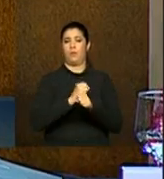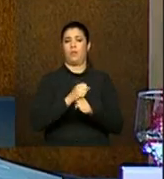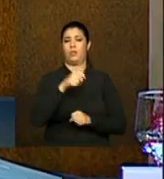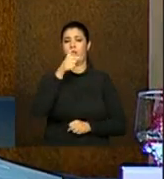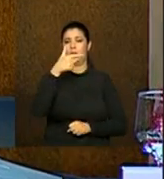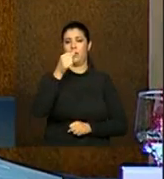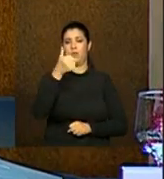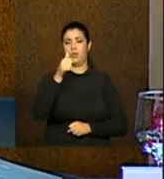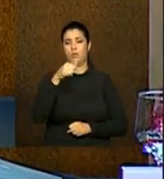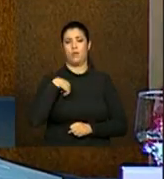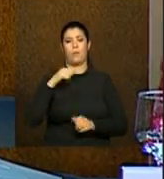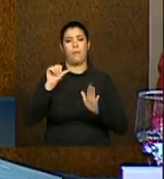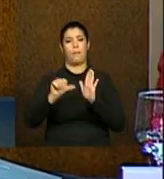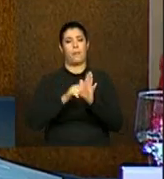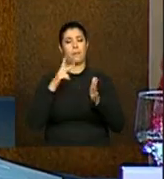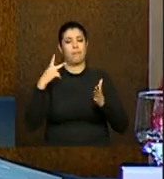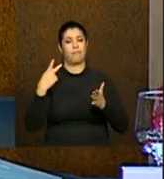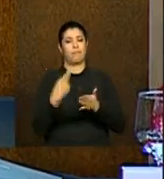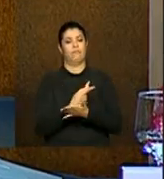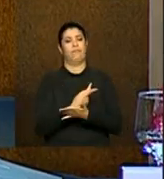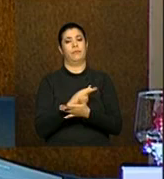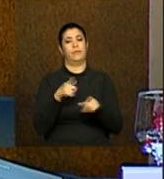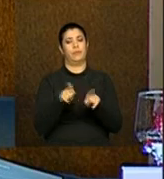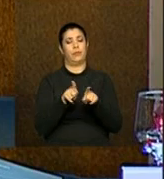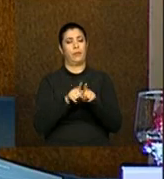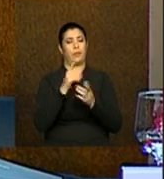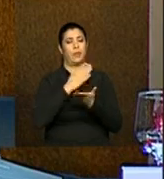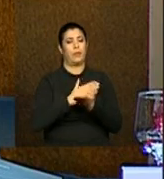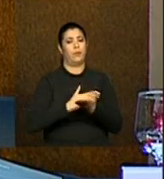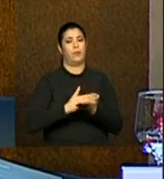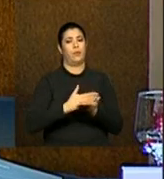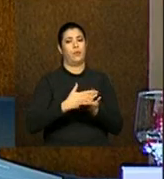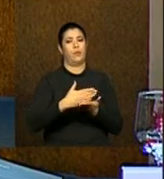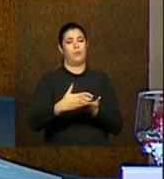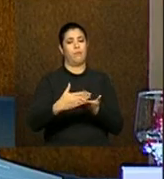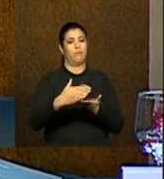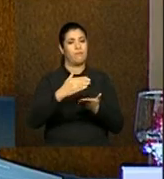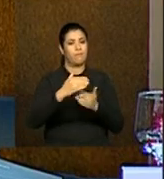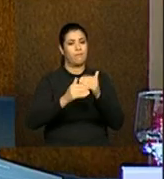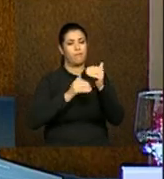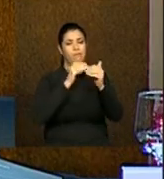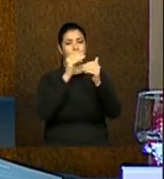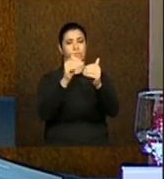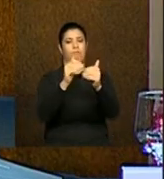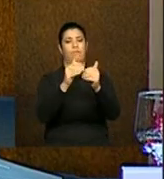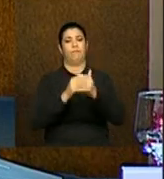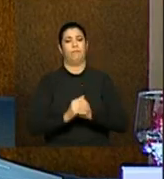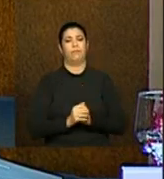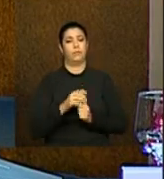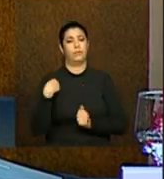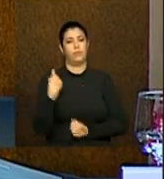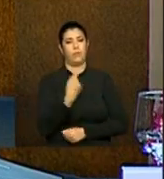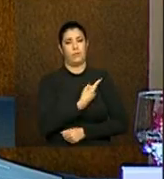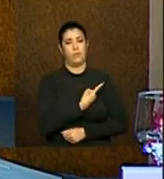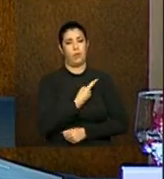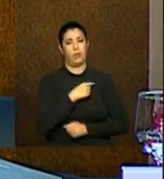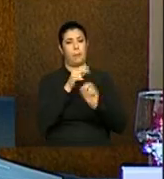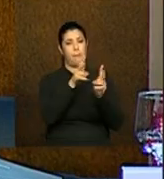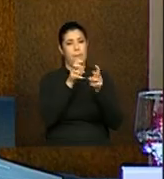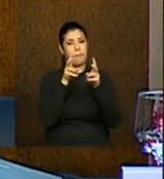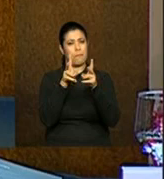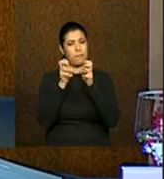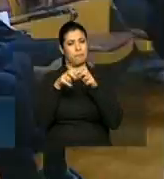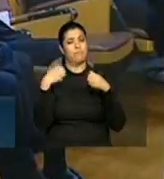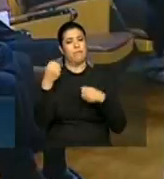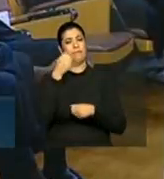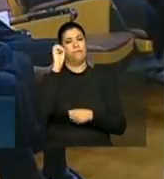primeiro momento. Eh, e a partir desse pontapé inicial, eh, nós identificamos